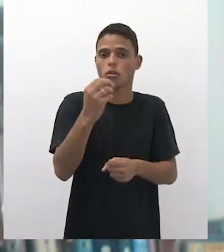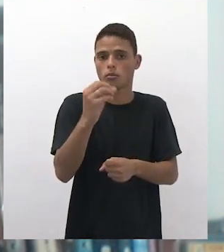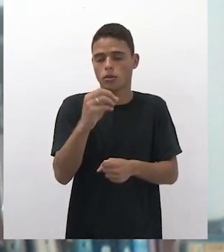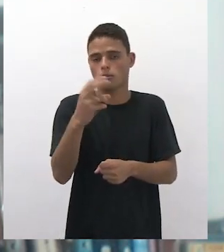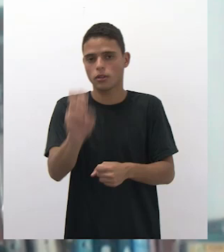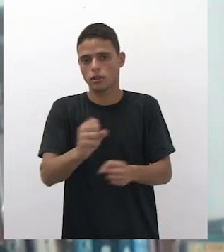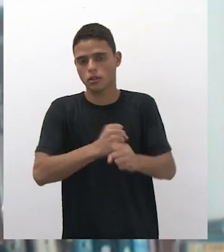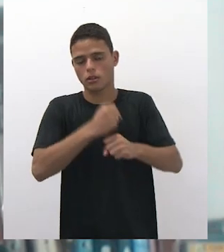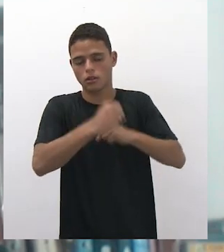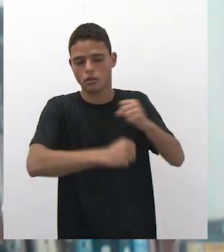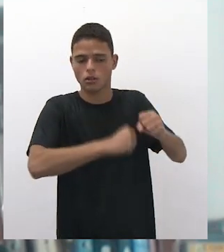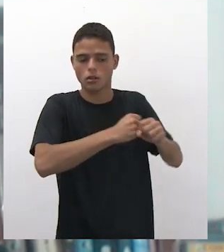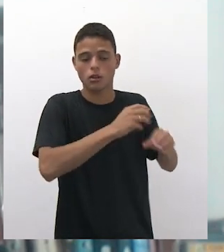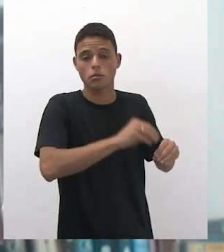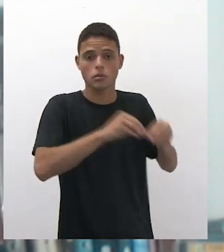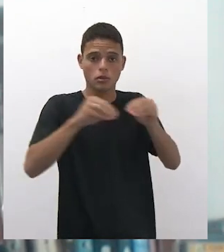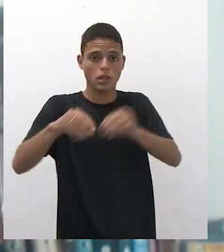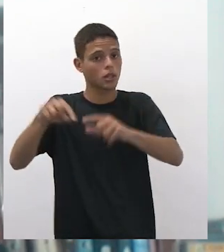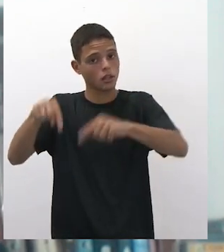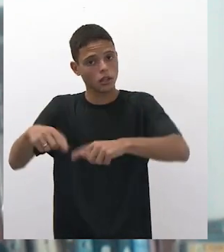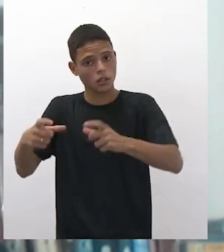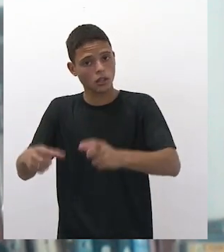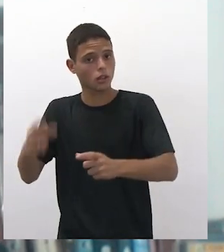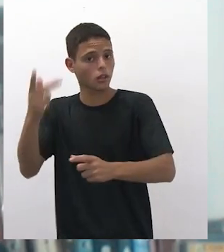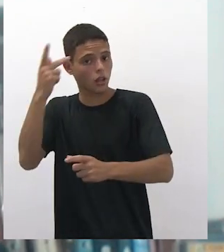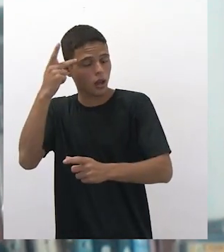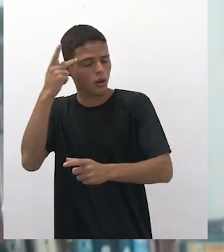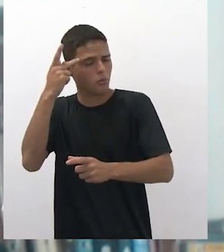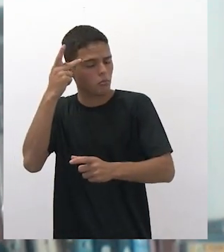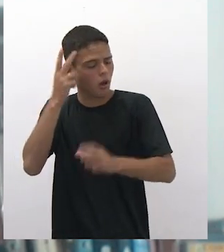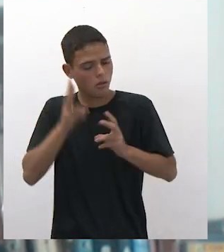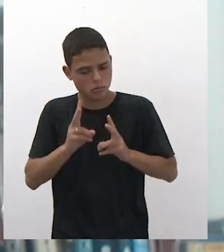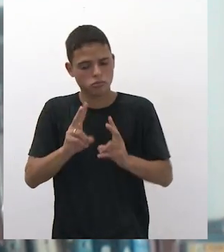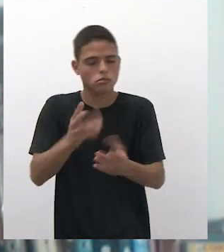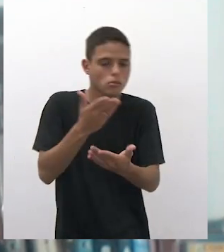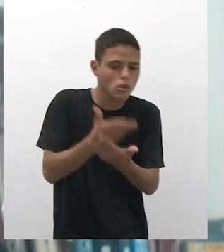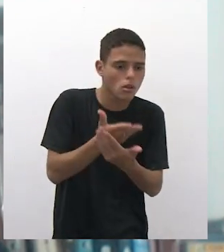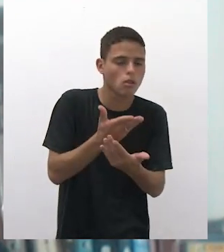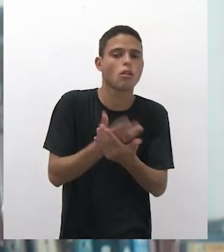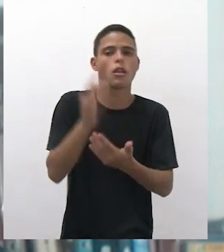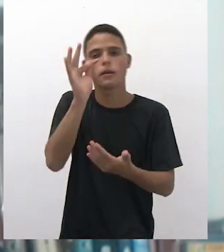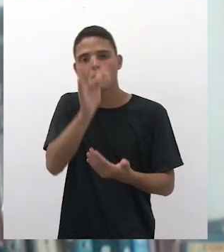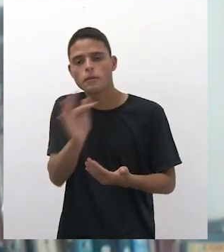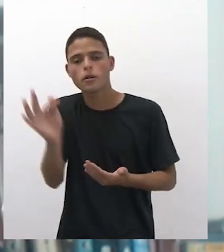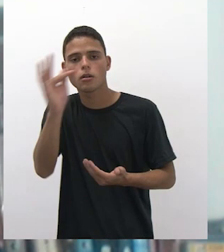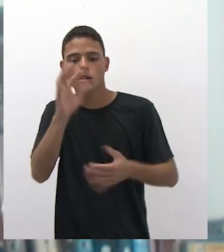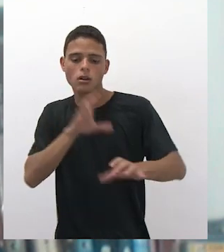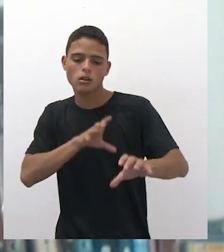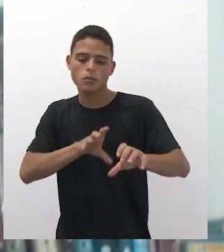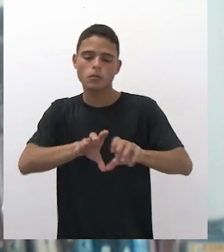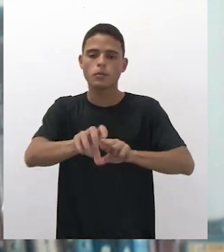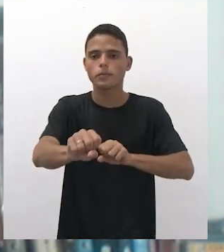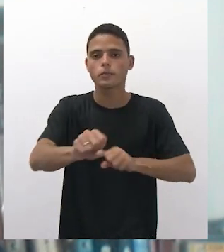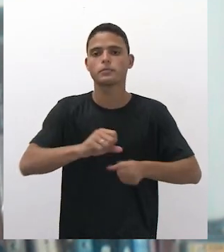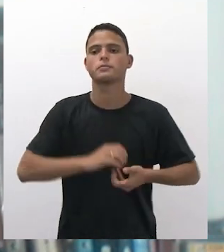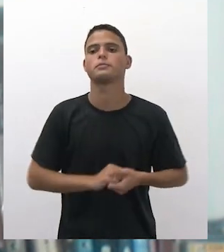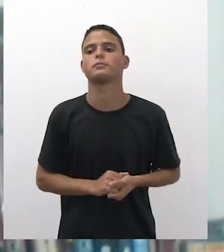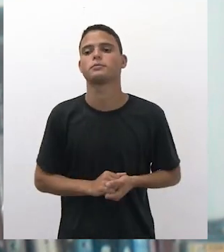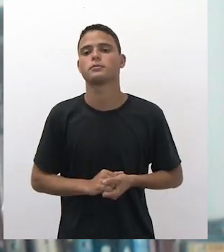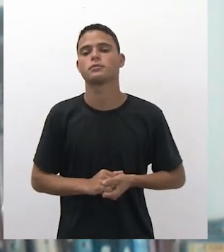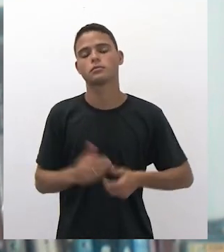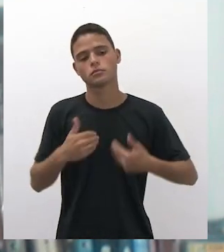Paulo continuei meus estudos, fiz minha faculdade, e tornei-me